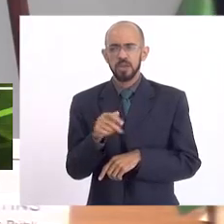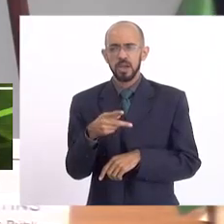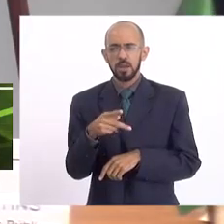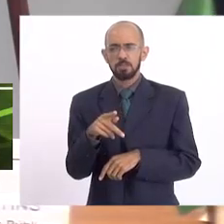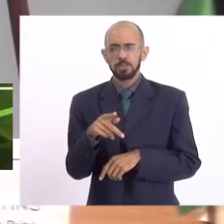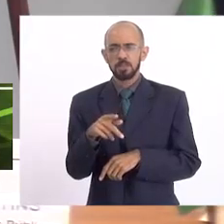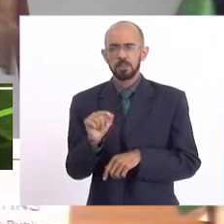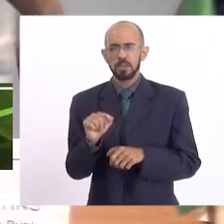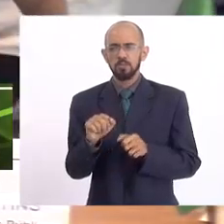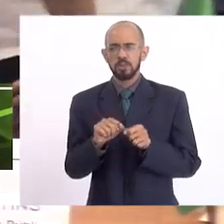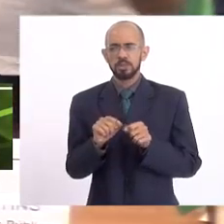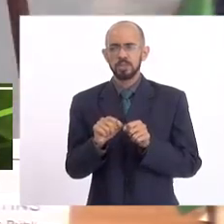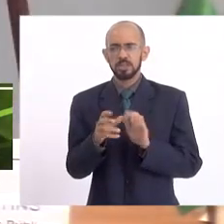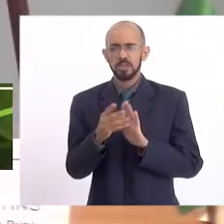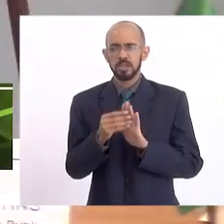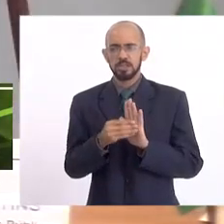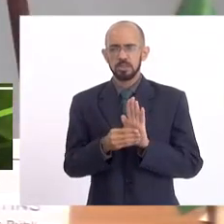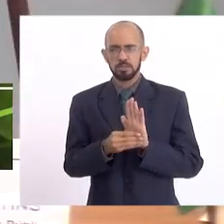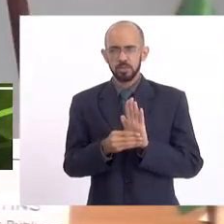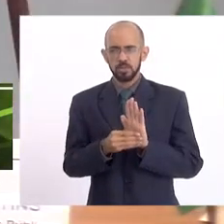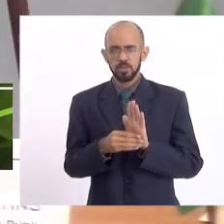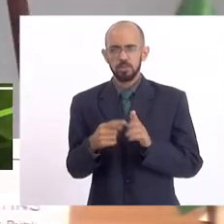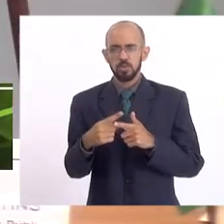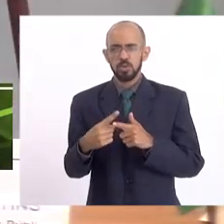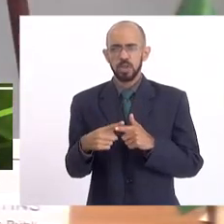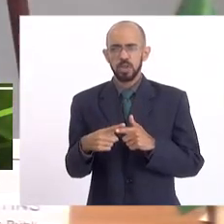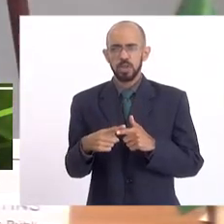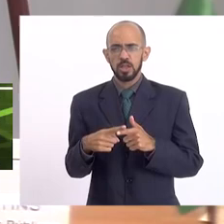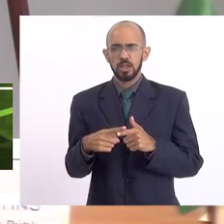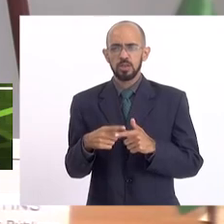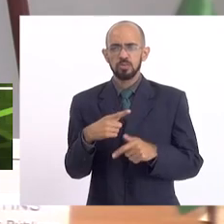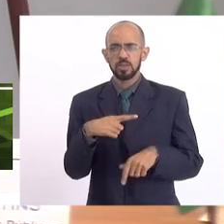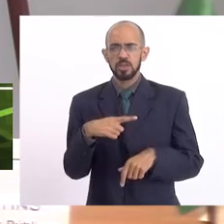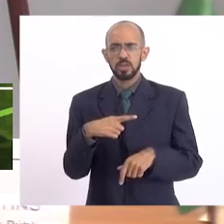cadastro aqui, porque você tem